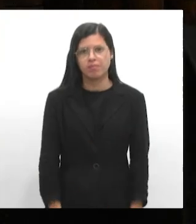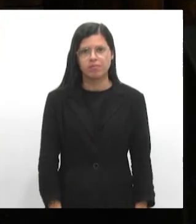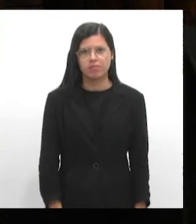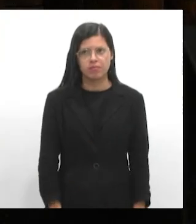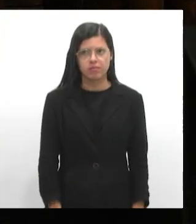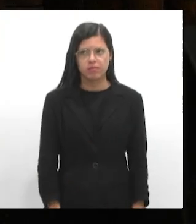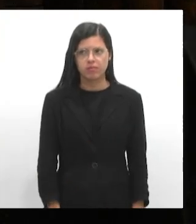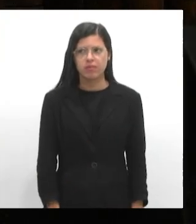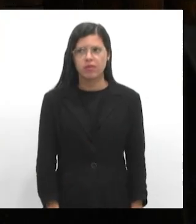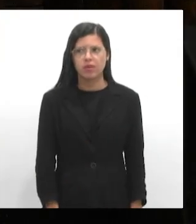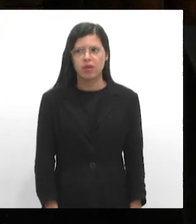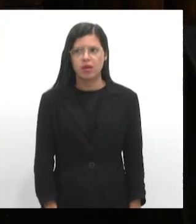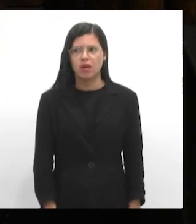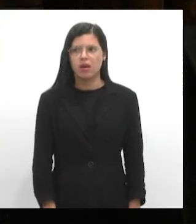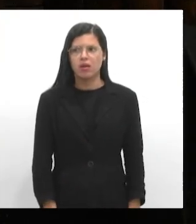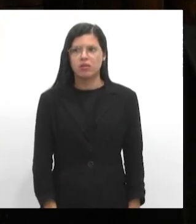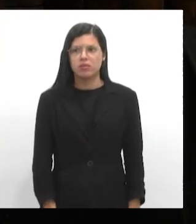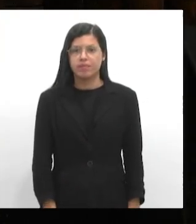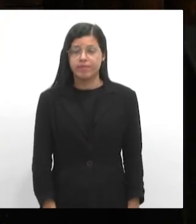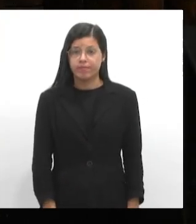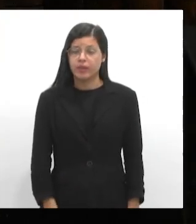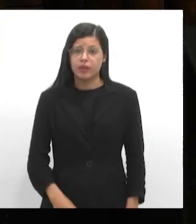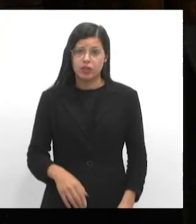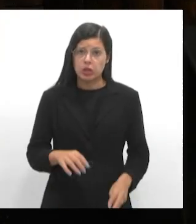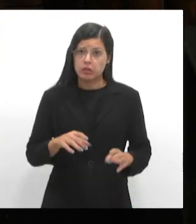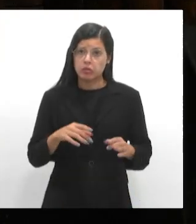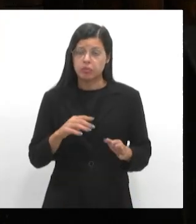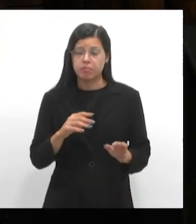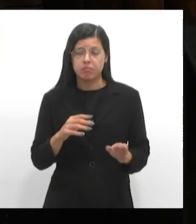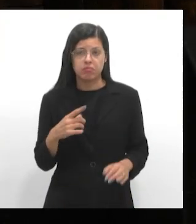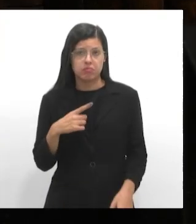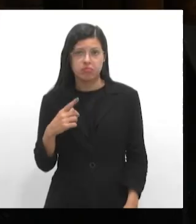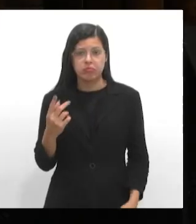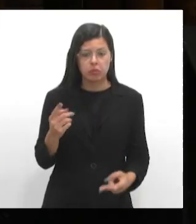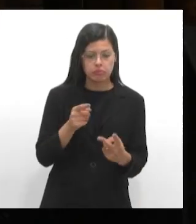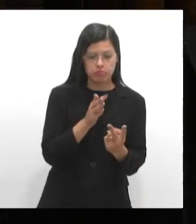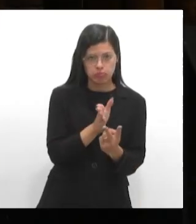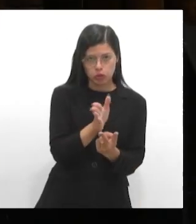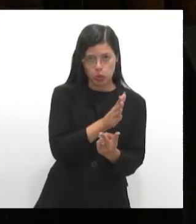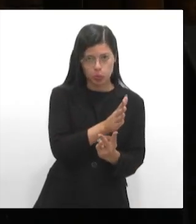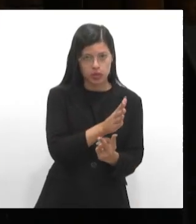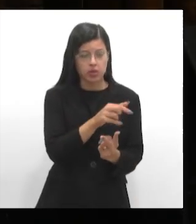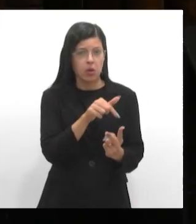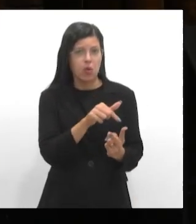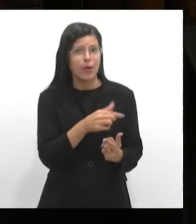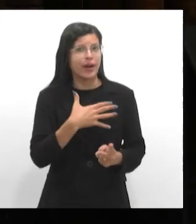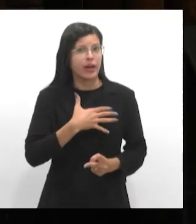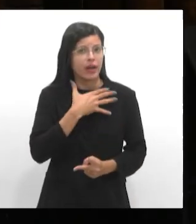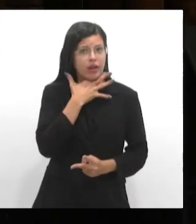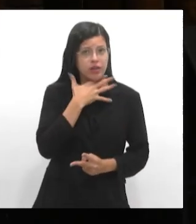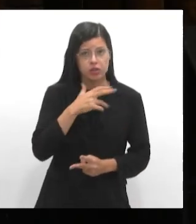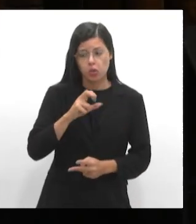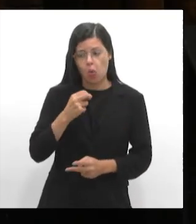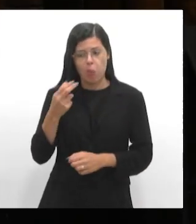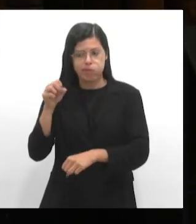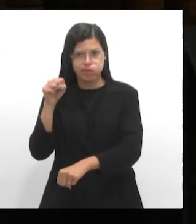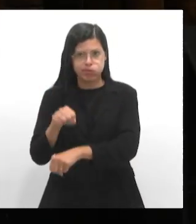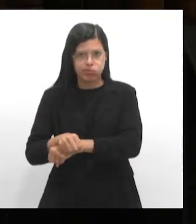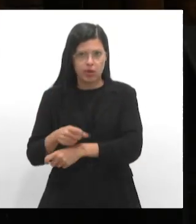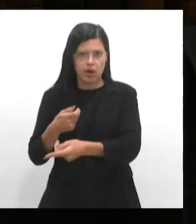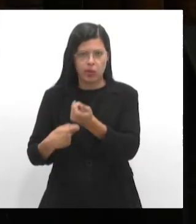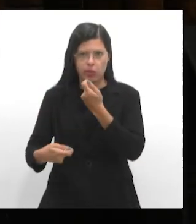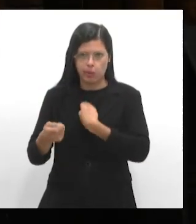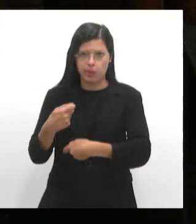é que a gente está caminhando para depressão ou para estagnação. E hoje lia